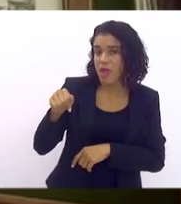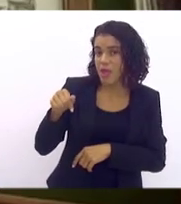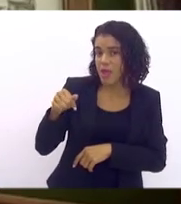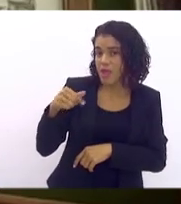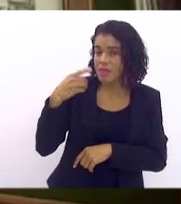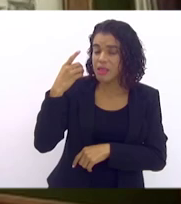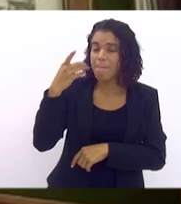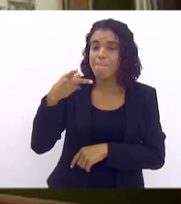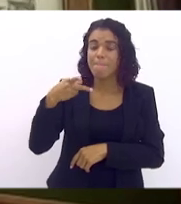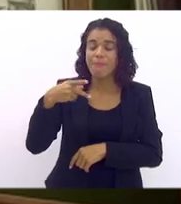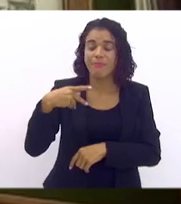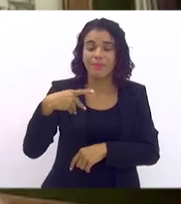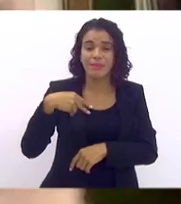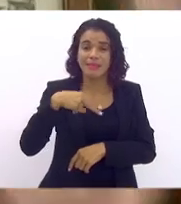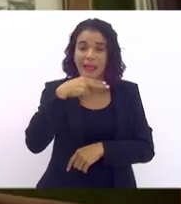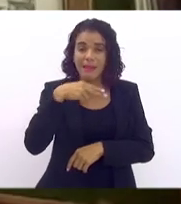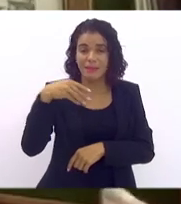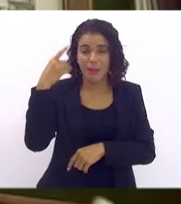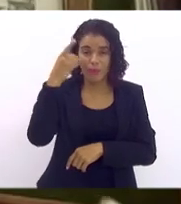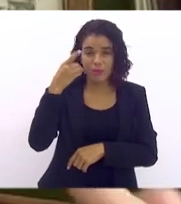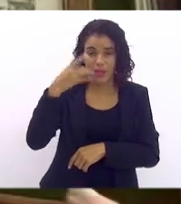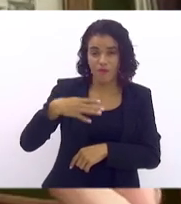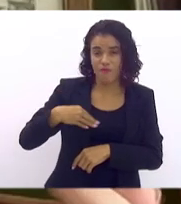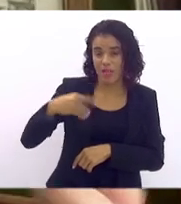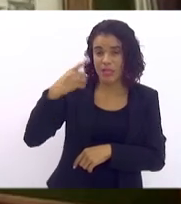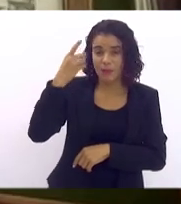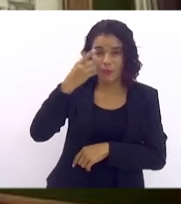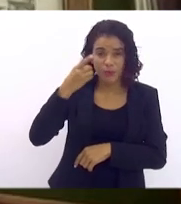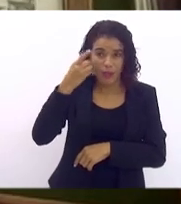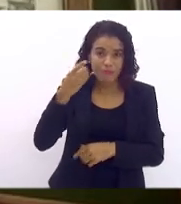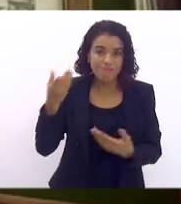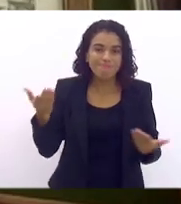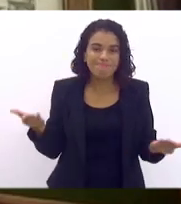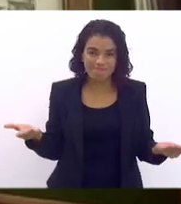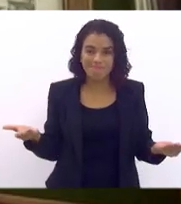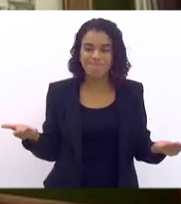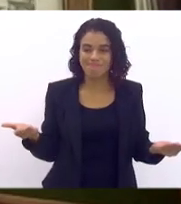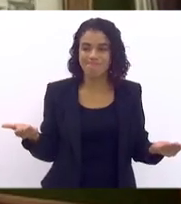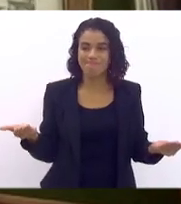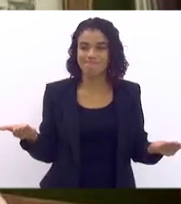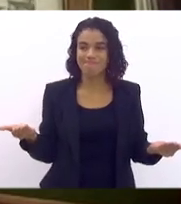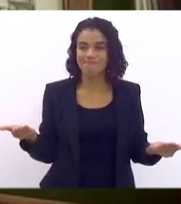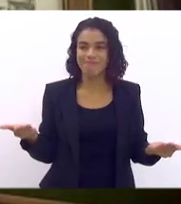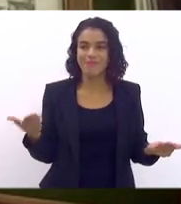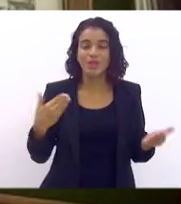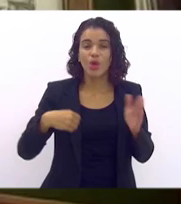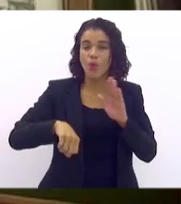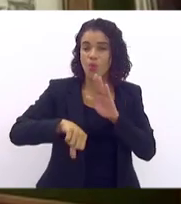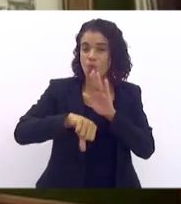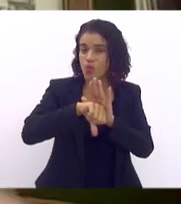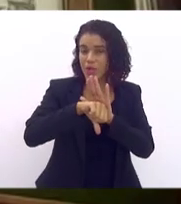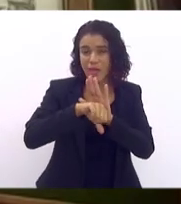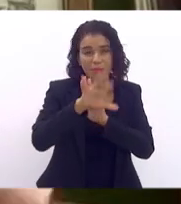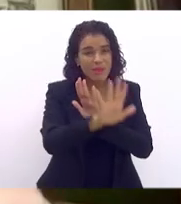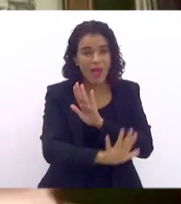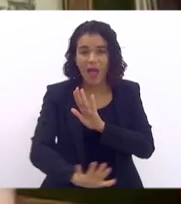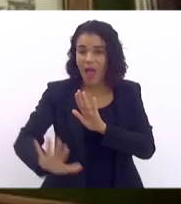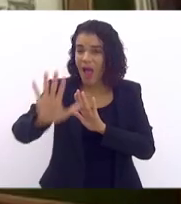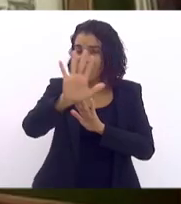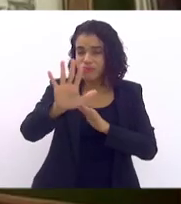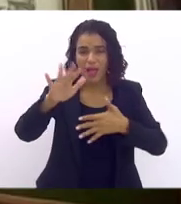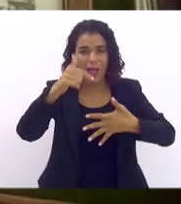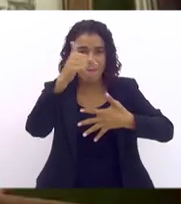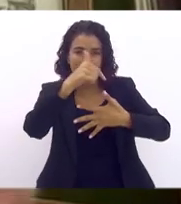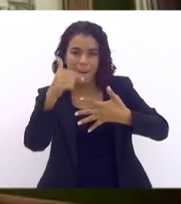de deputados, sobrinhas de deputados também, né? Então, assim, o crime está em todas as classes